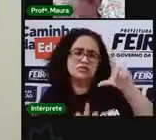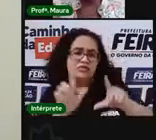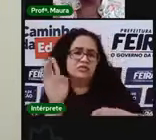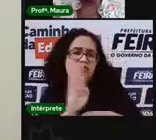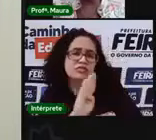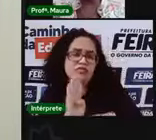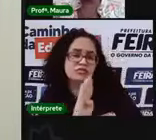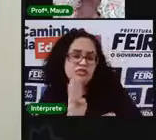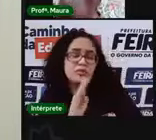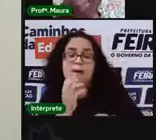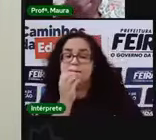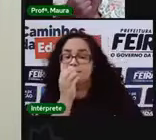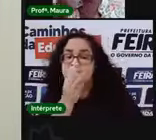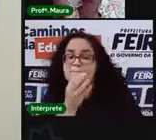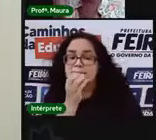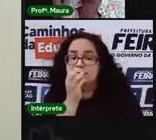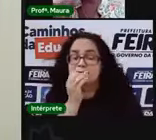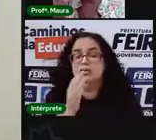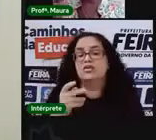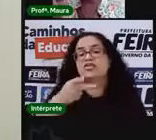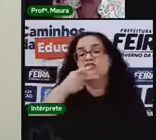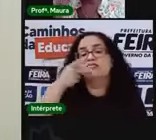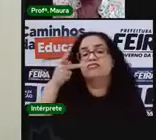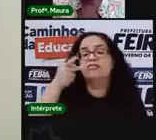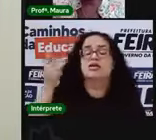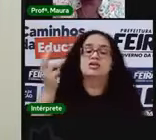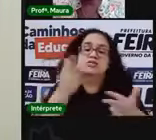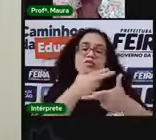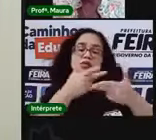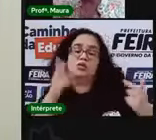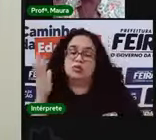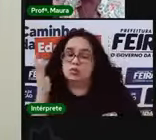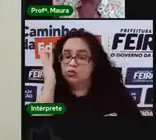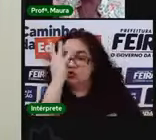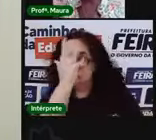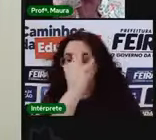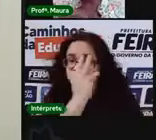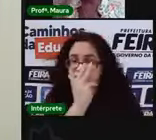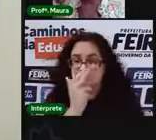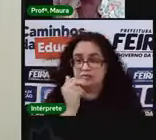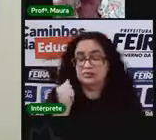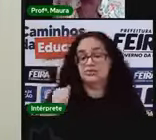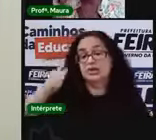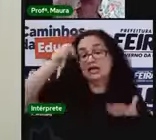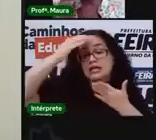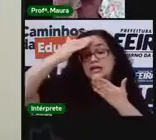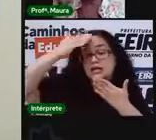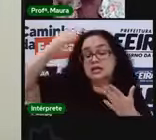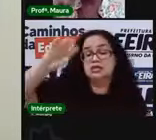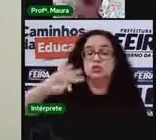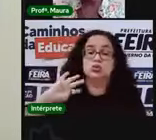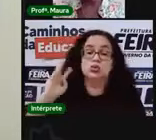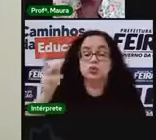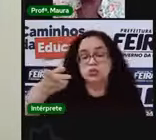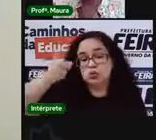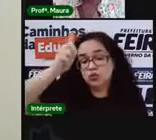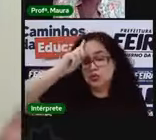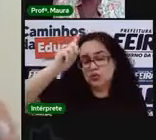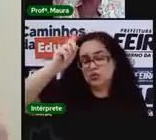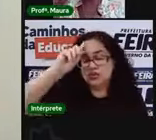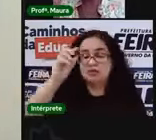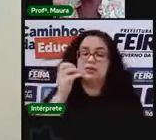filmes bons, falem coisas bonitas, agradeçam todos os dias por estar